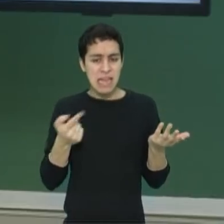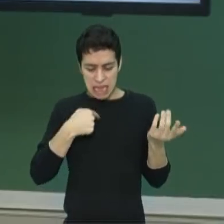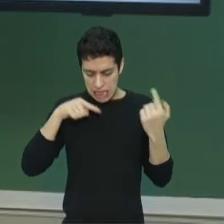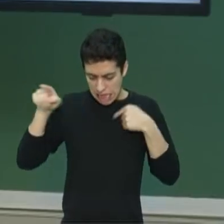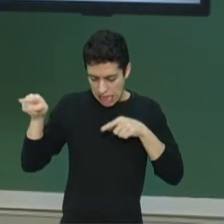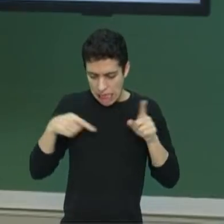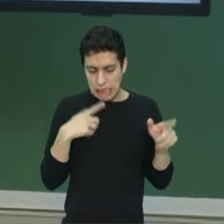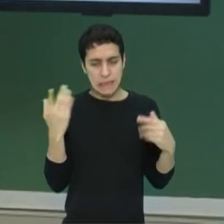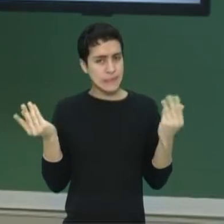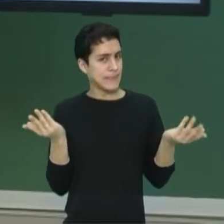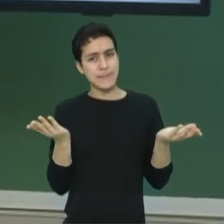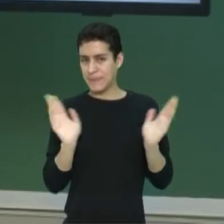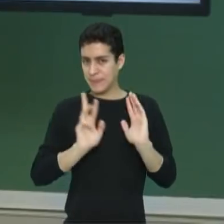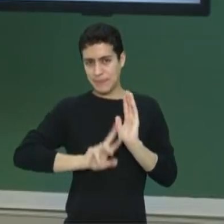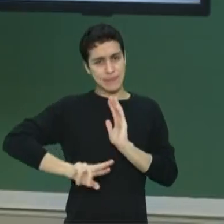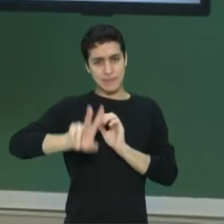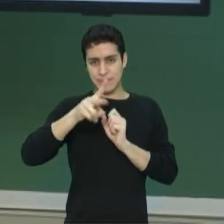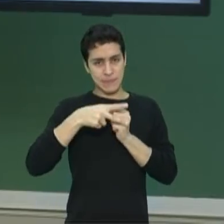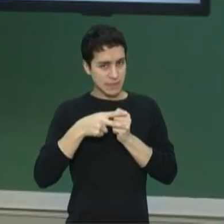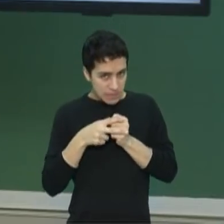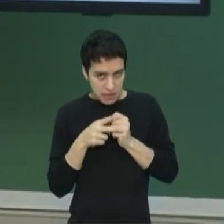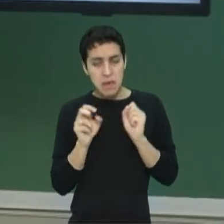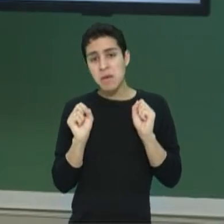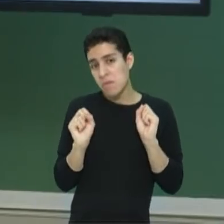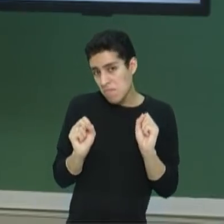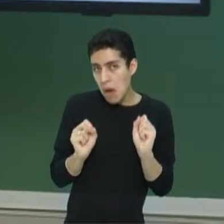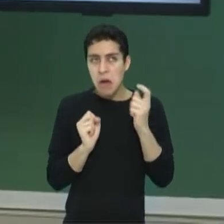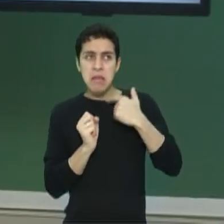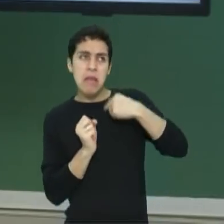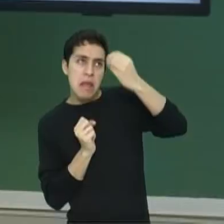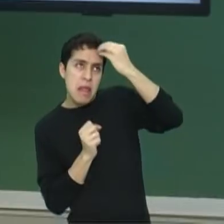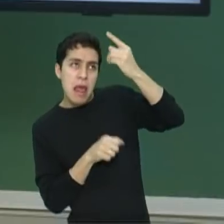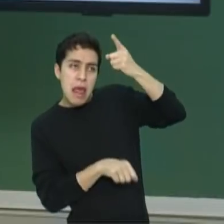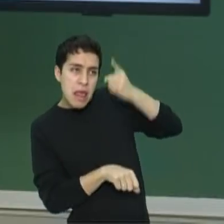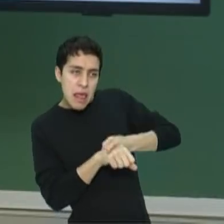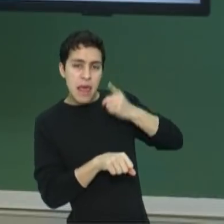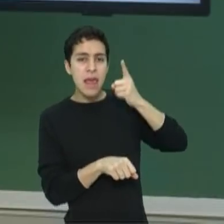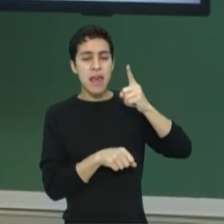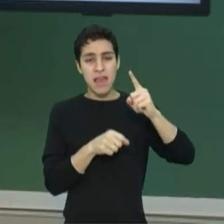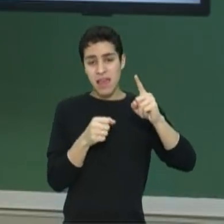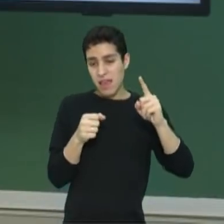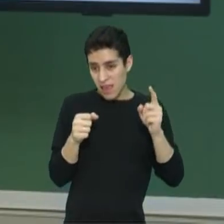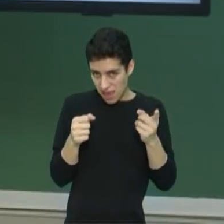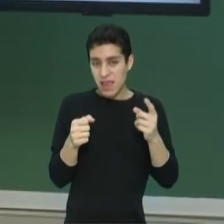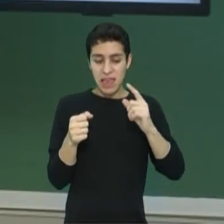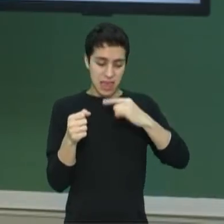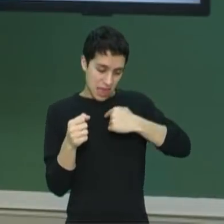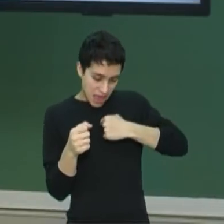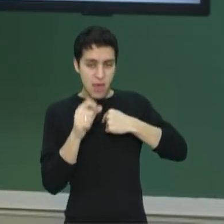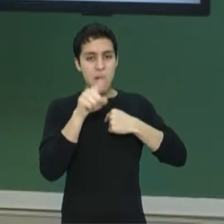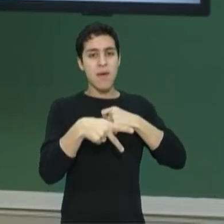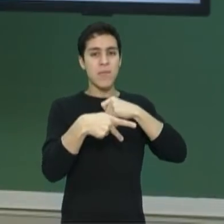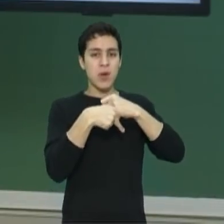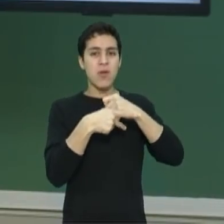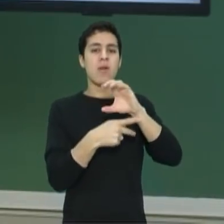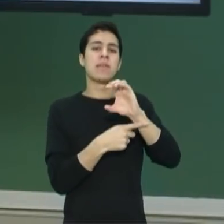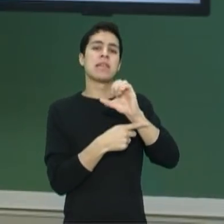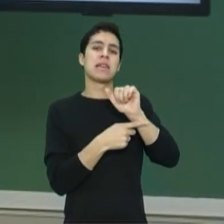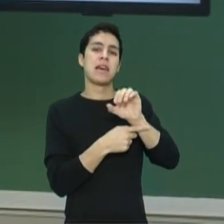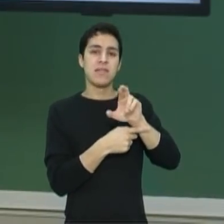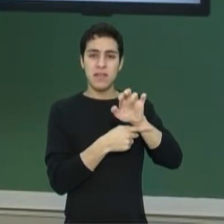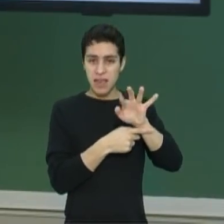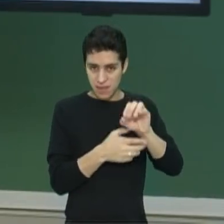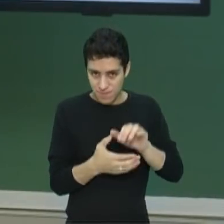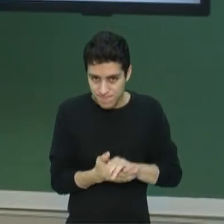não vai rolar. Então, não é verbo. Né? Eu posso até não lembrar de imediato que eu é um pronome pessoal do caso reto. Mas quando eu penso que